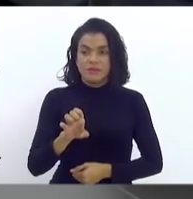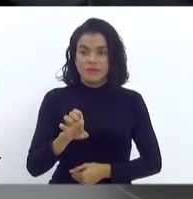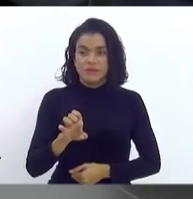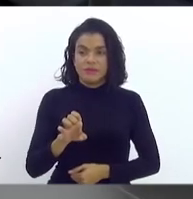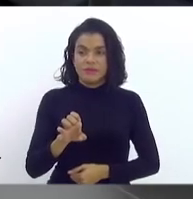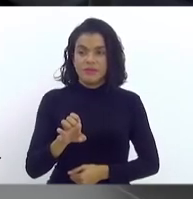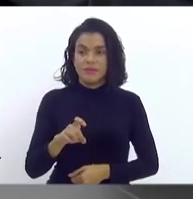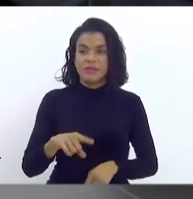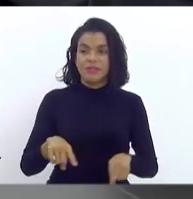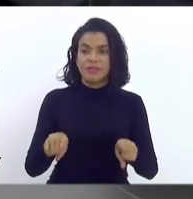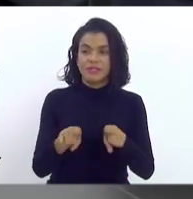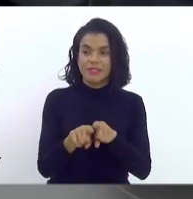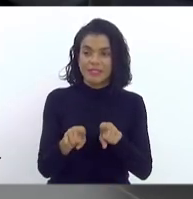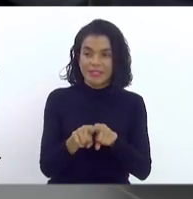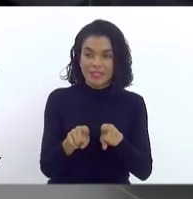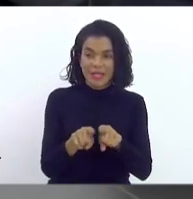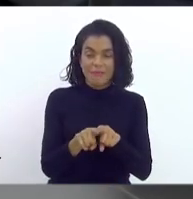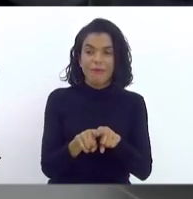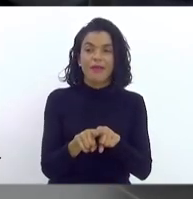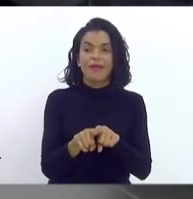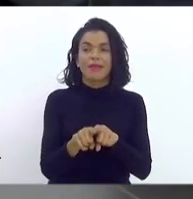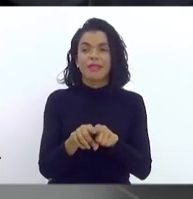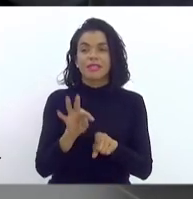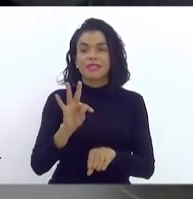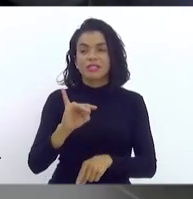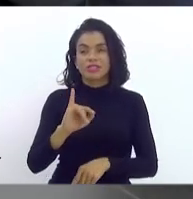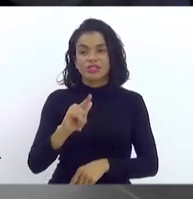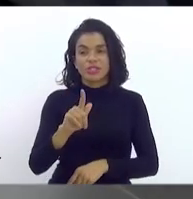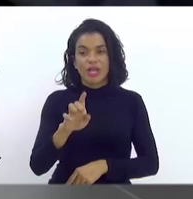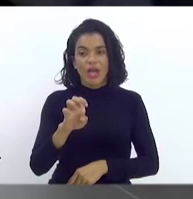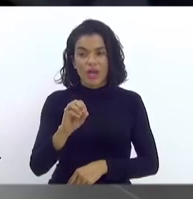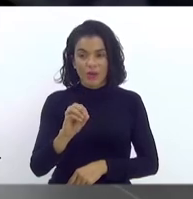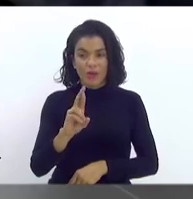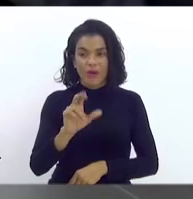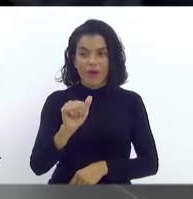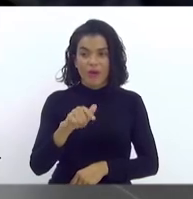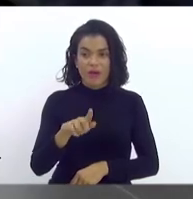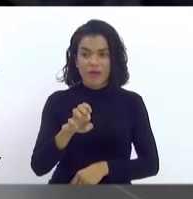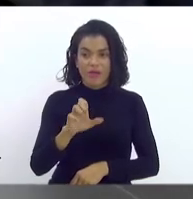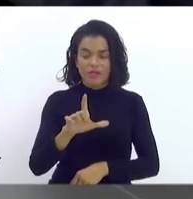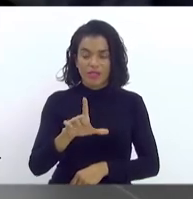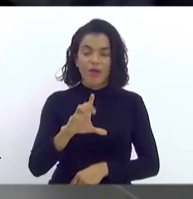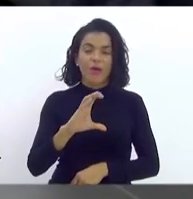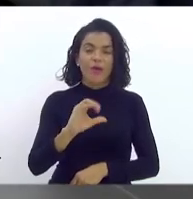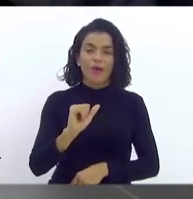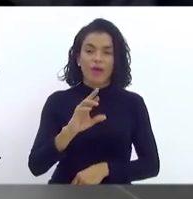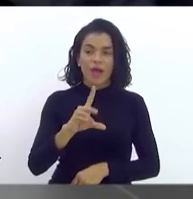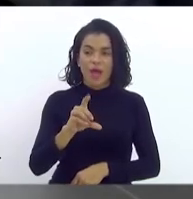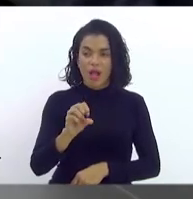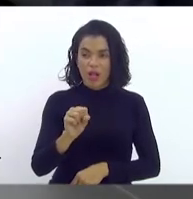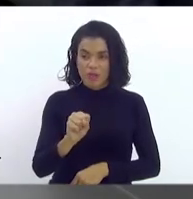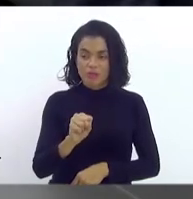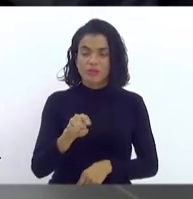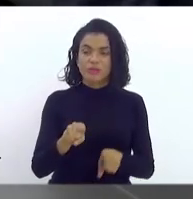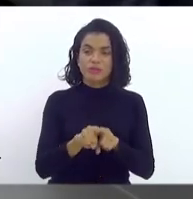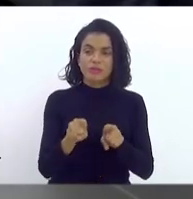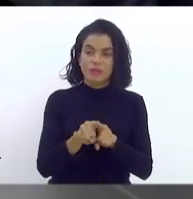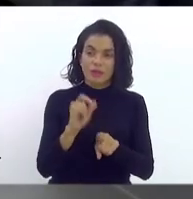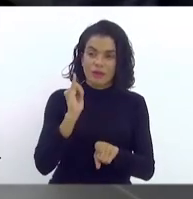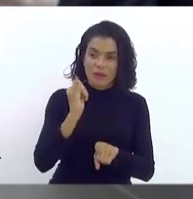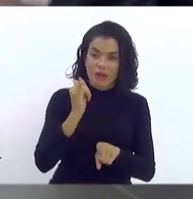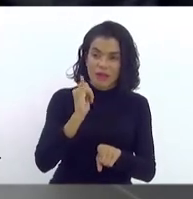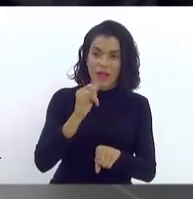E aqui os nossos parlamentares, né? Tiago Rangel, né? Carlos Macedo, nosso relator aí, Daniel